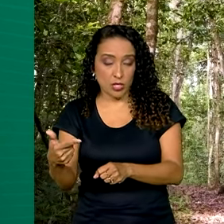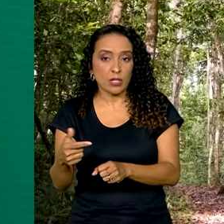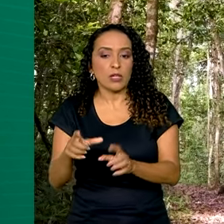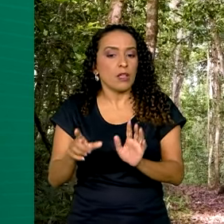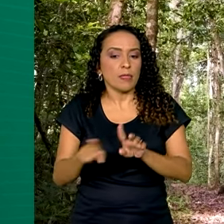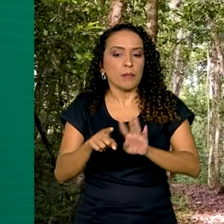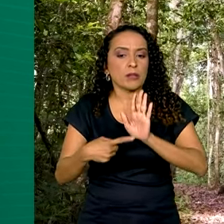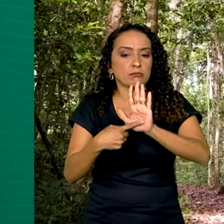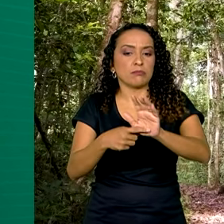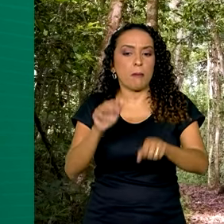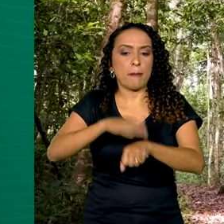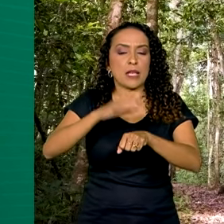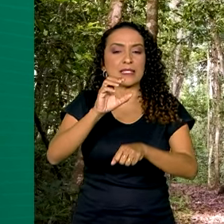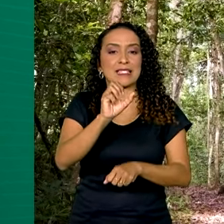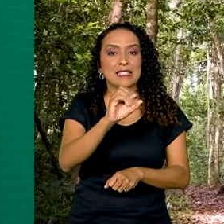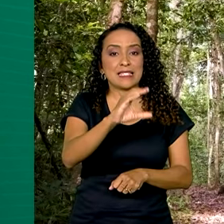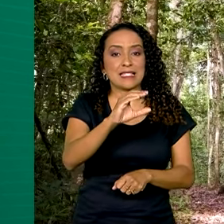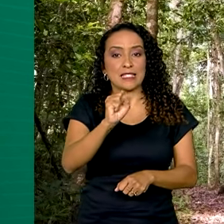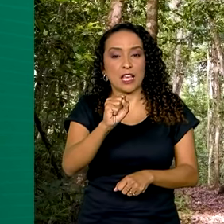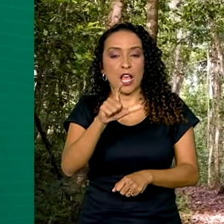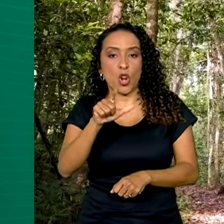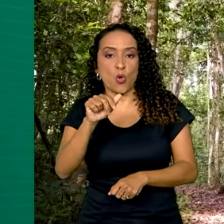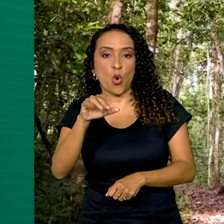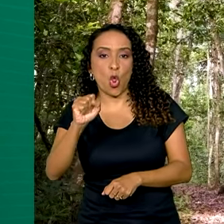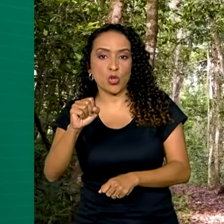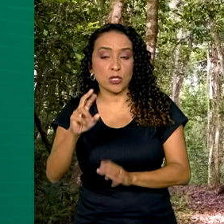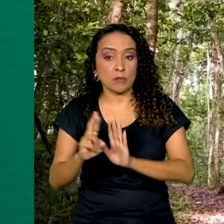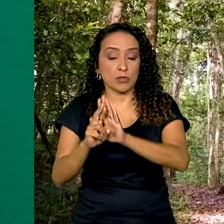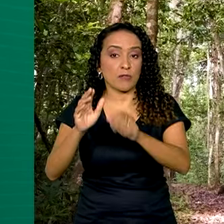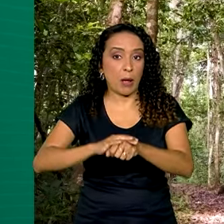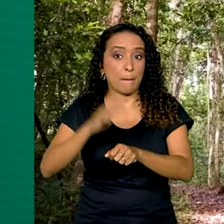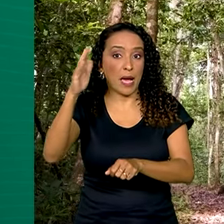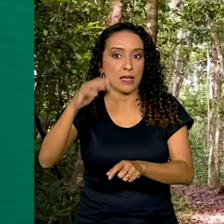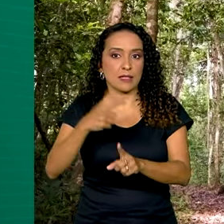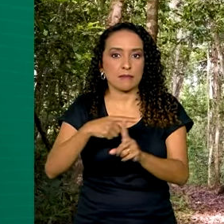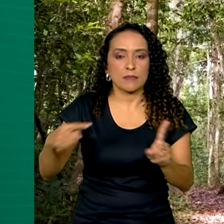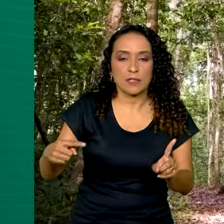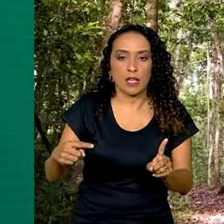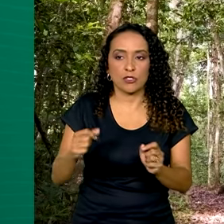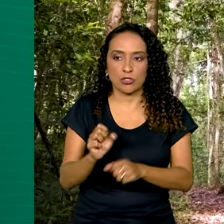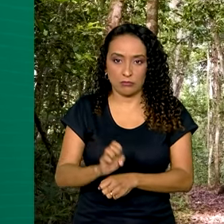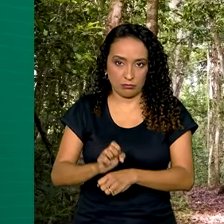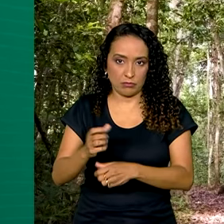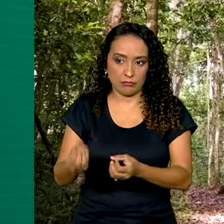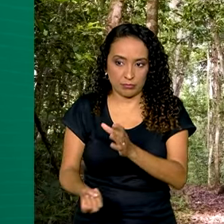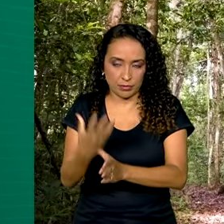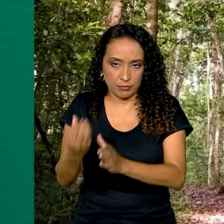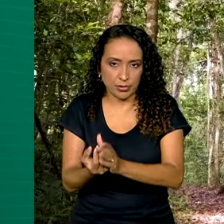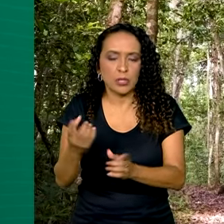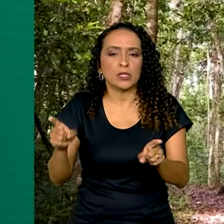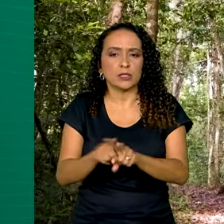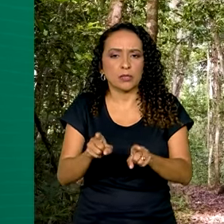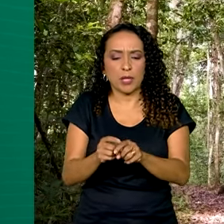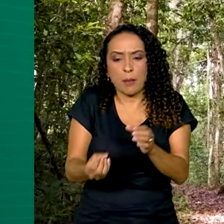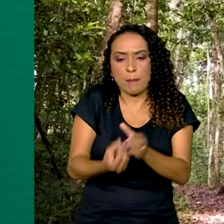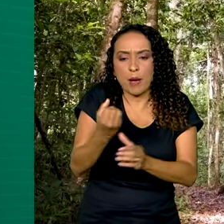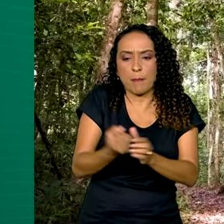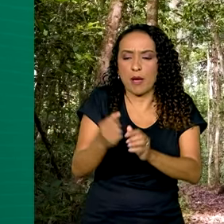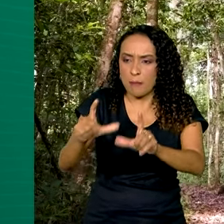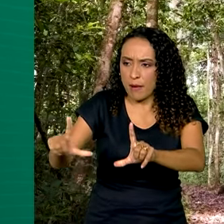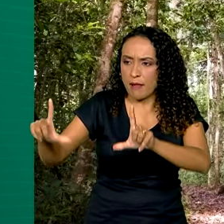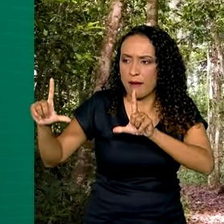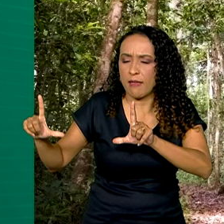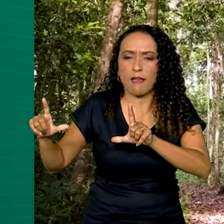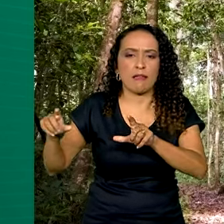para a celulose, responsável por mais da metade das exportações. Mas também o setor produz painéis, laminados